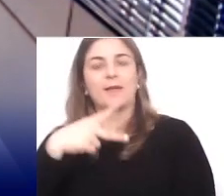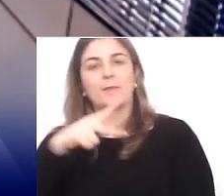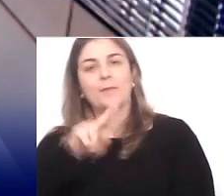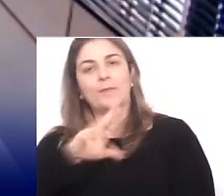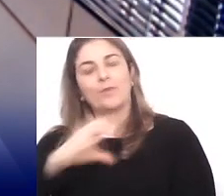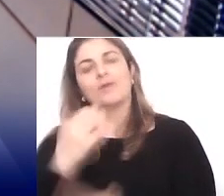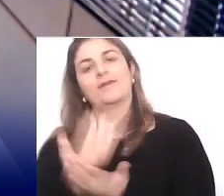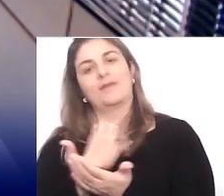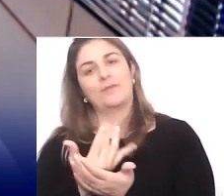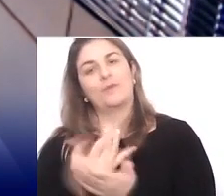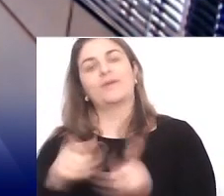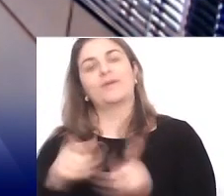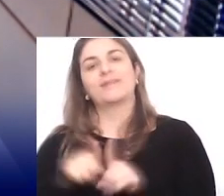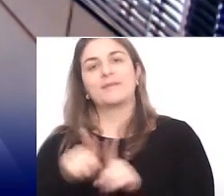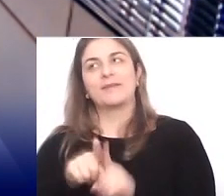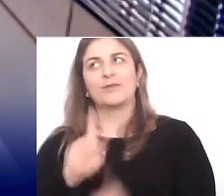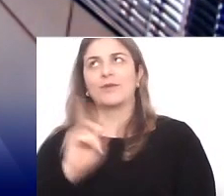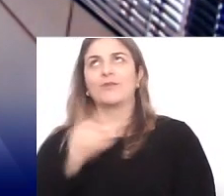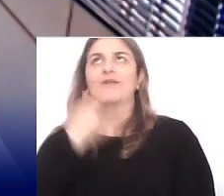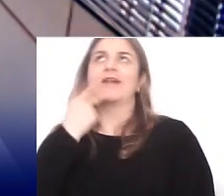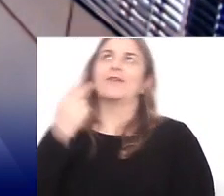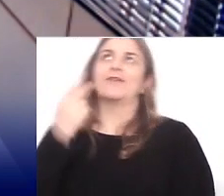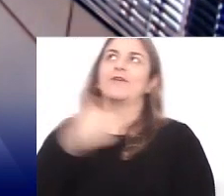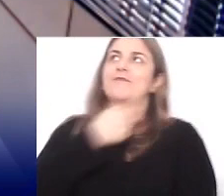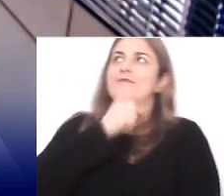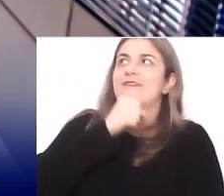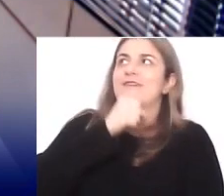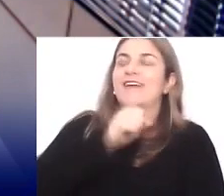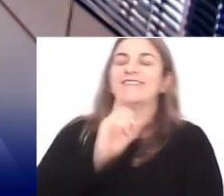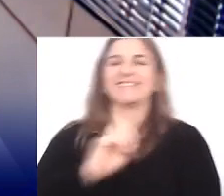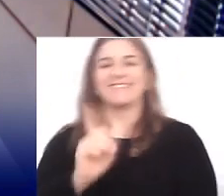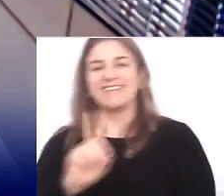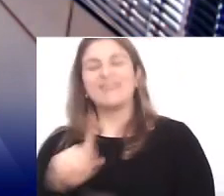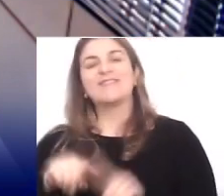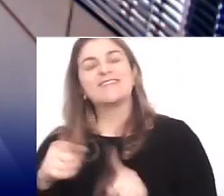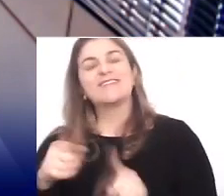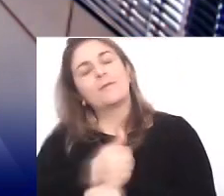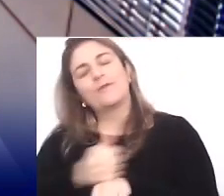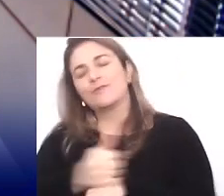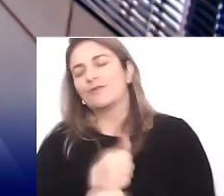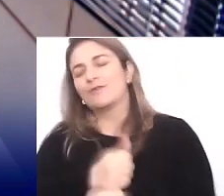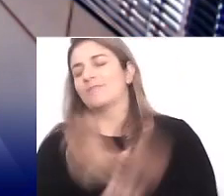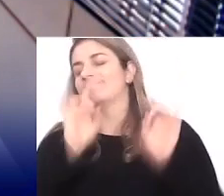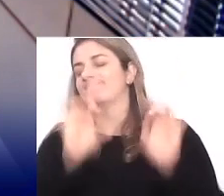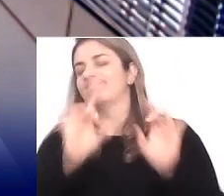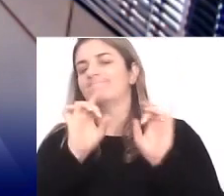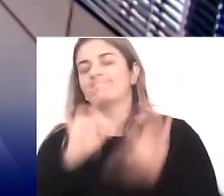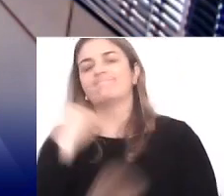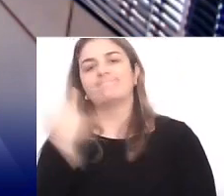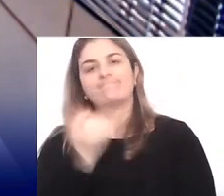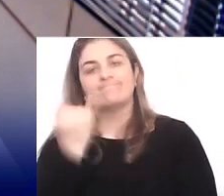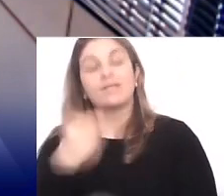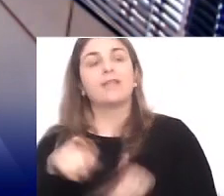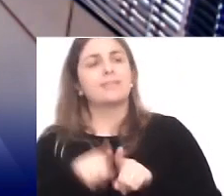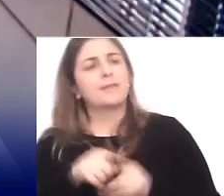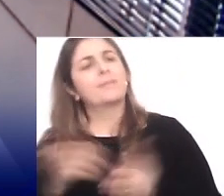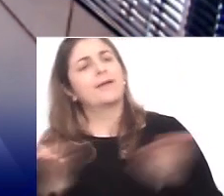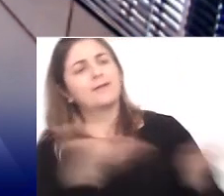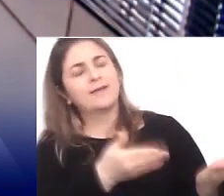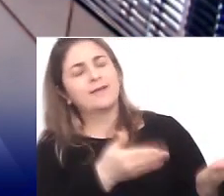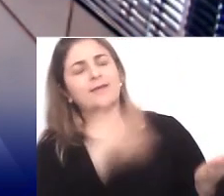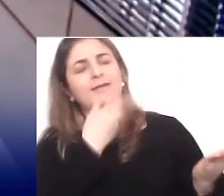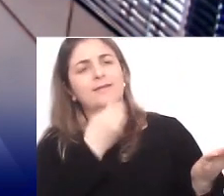muito velho, né? Mas é uma grande professora, uma grande profissional, um imenso prazer estar contigo. Saudar o Rastros, da nossa Abracrim,